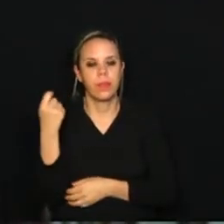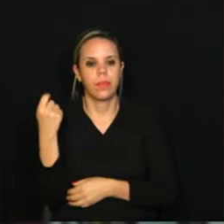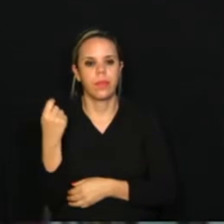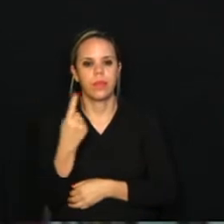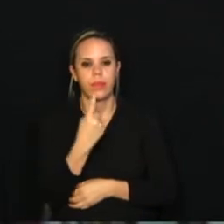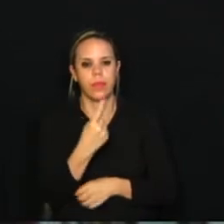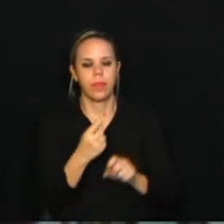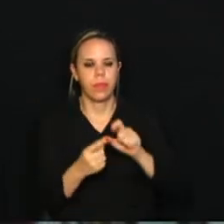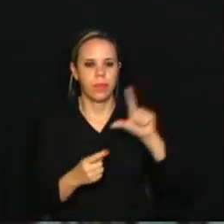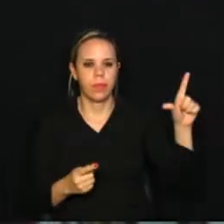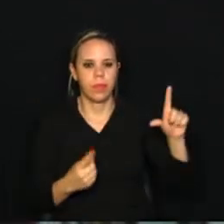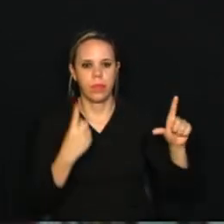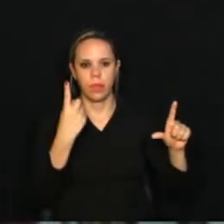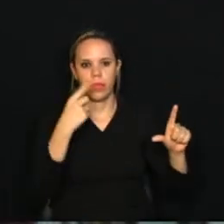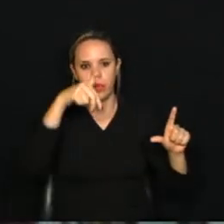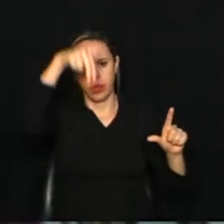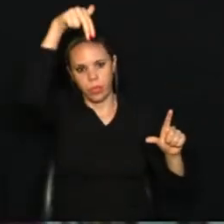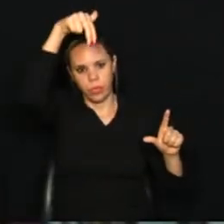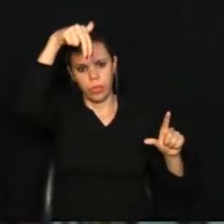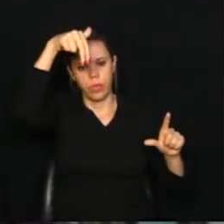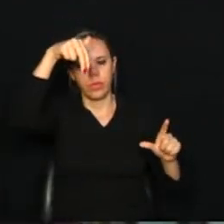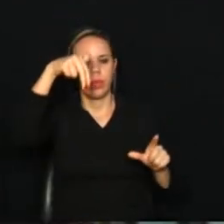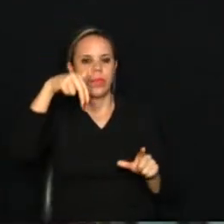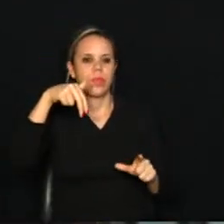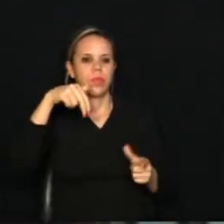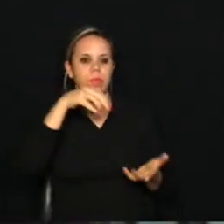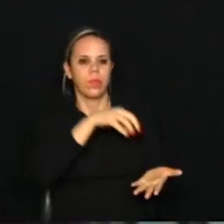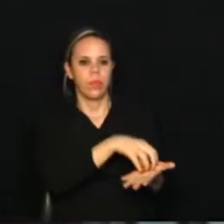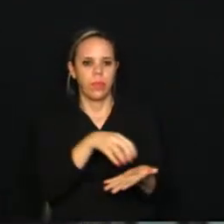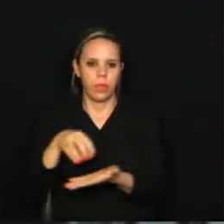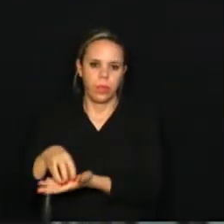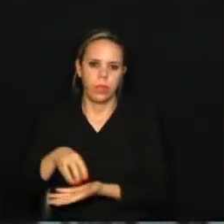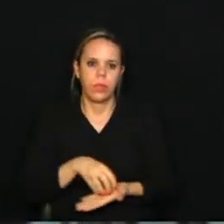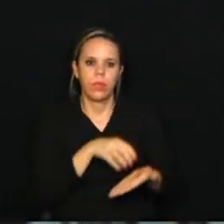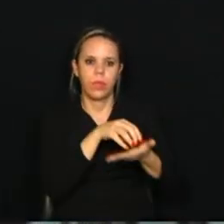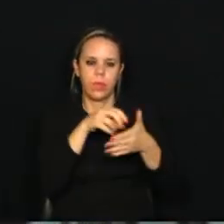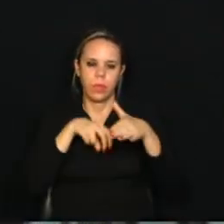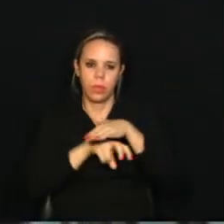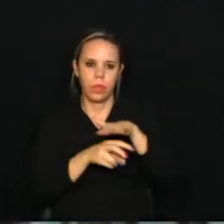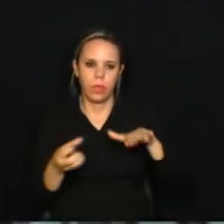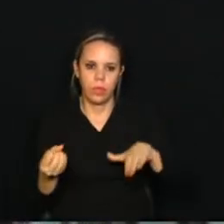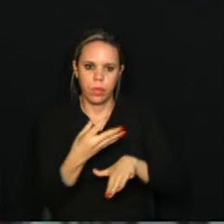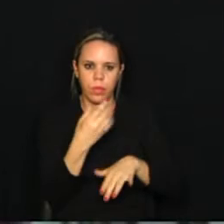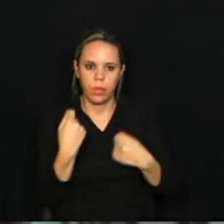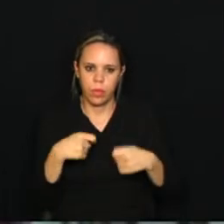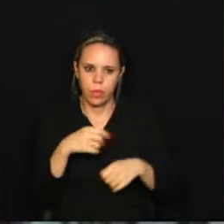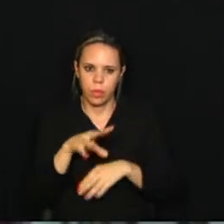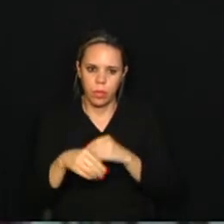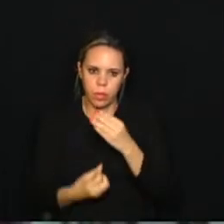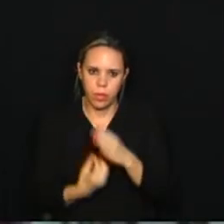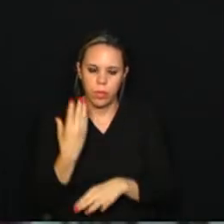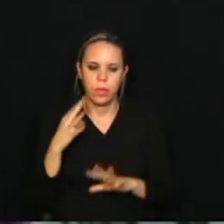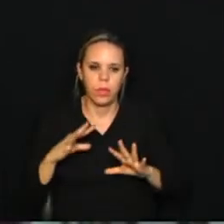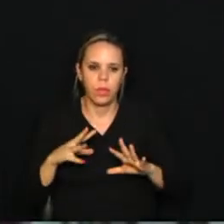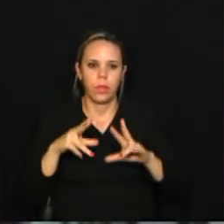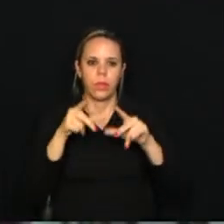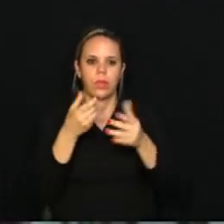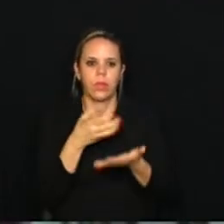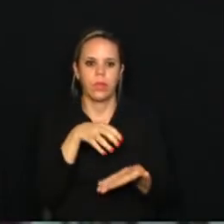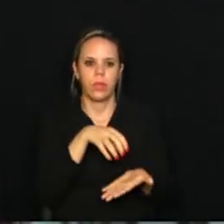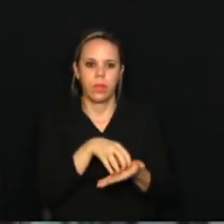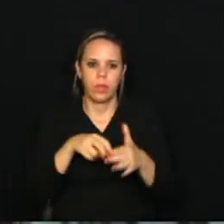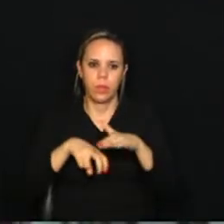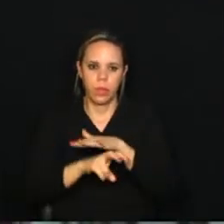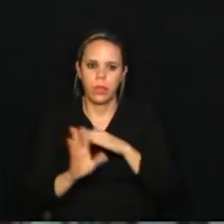na leste e uma na norte. Isso em termos de creches novas. Todas essas creches, nós